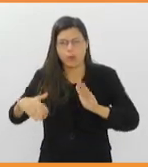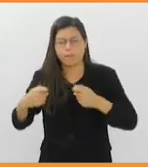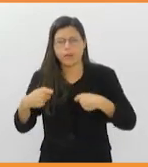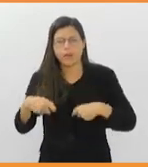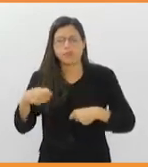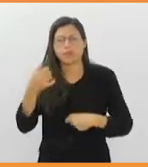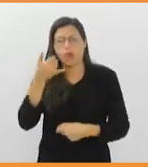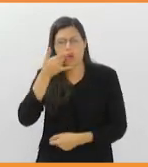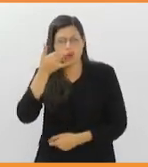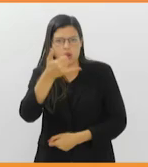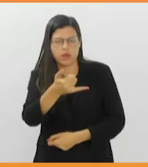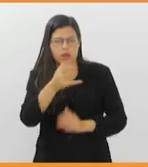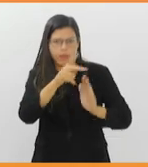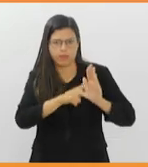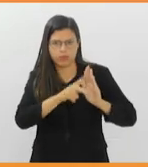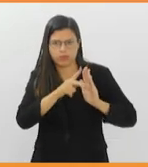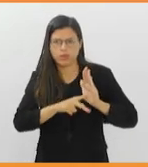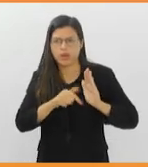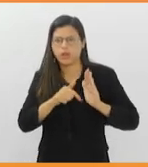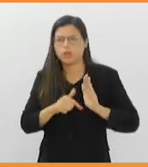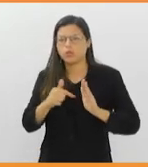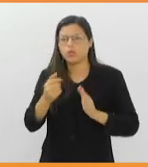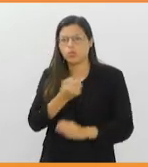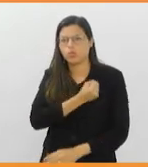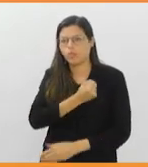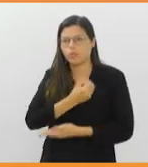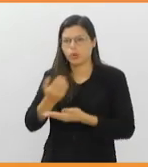pelo telefone